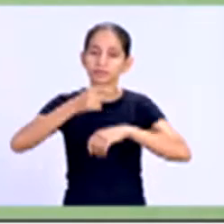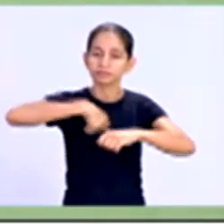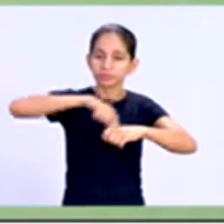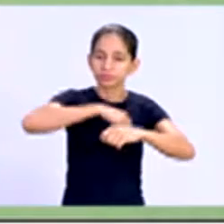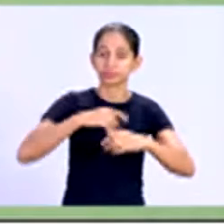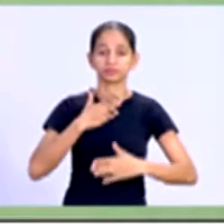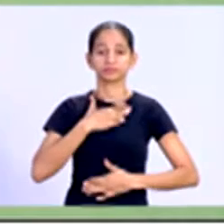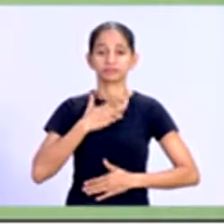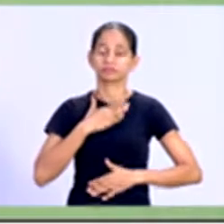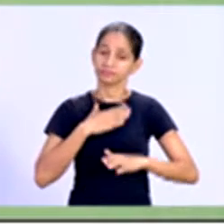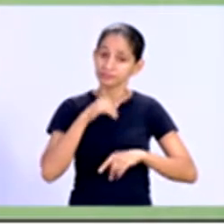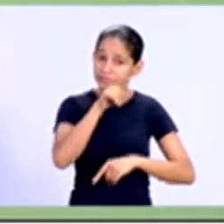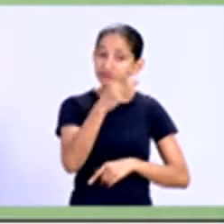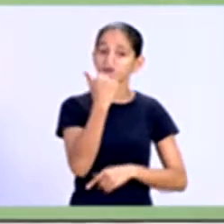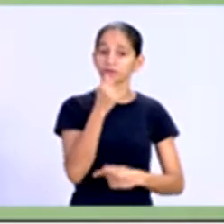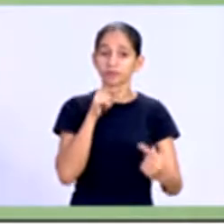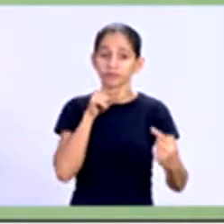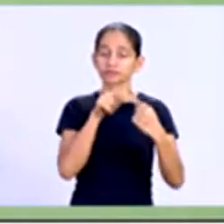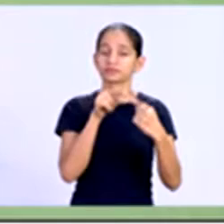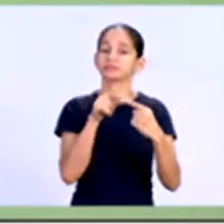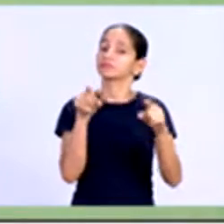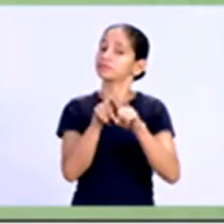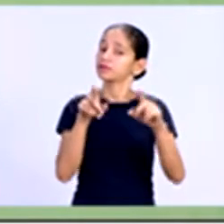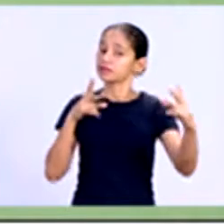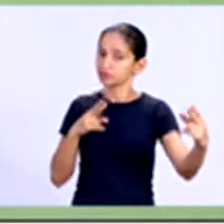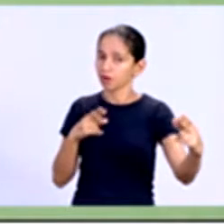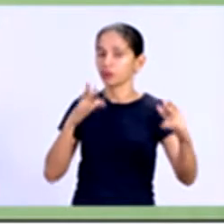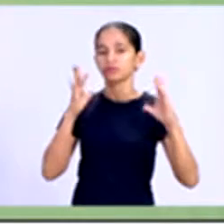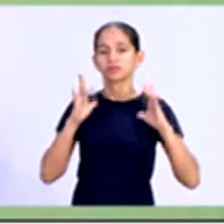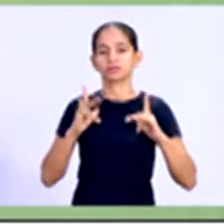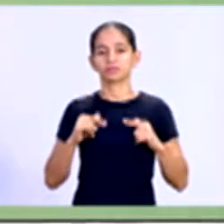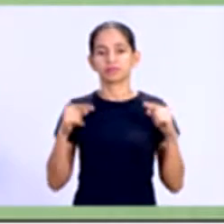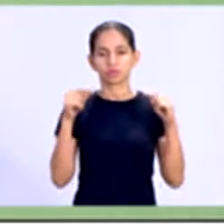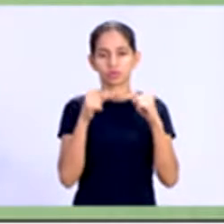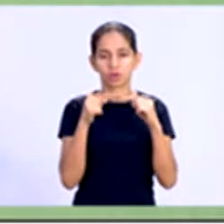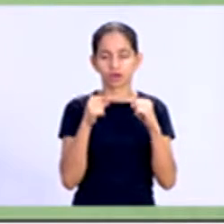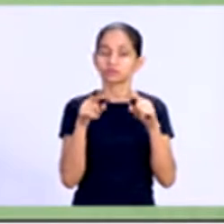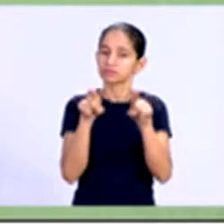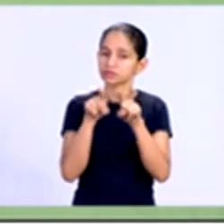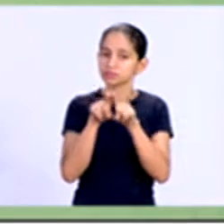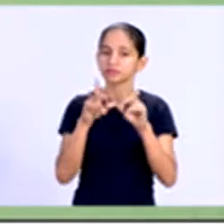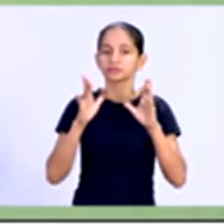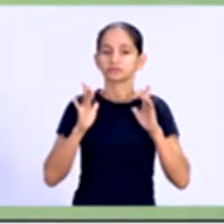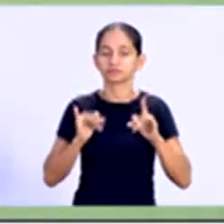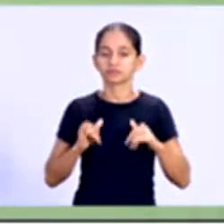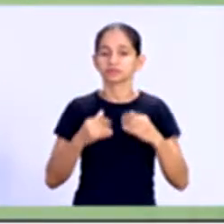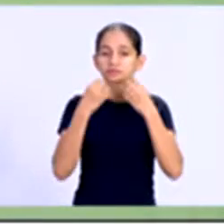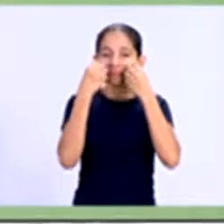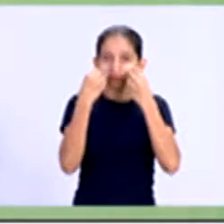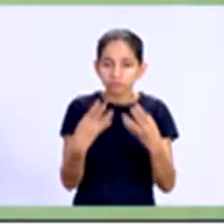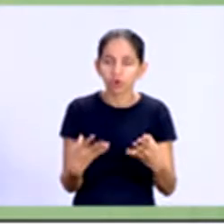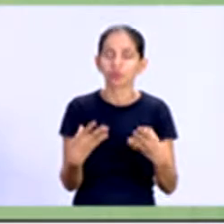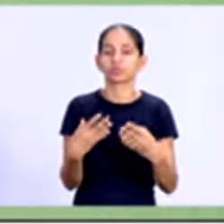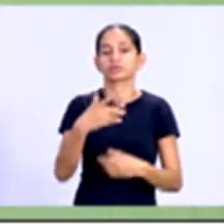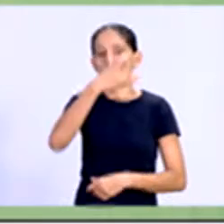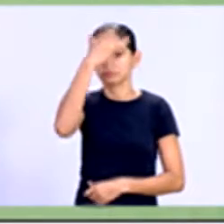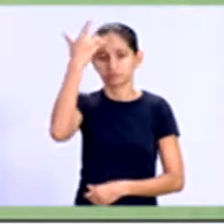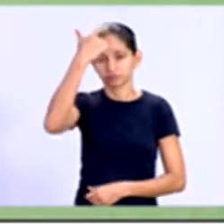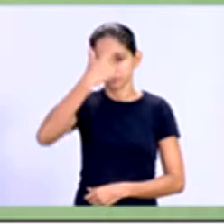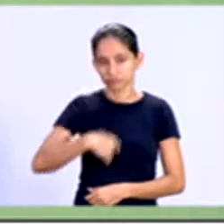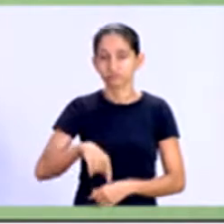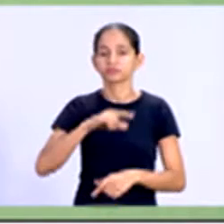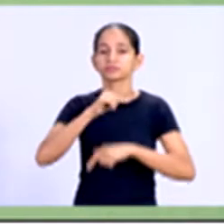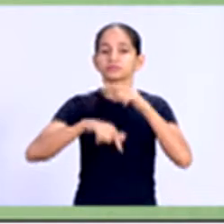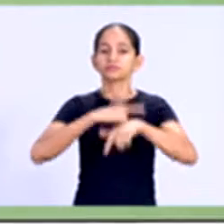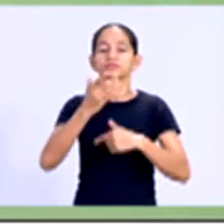citei alguns exemplos de formas de você ter uma higiene pessoal ou a higiene pessoal necessária em uma unidade